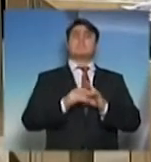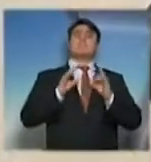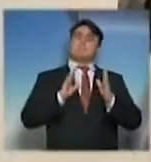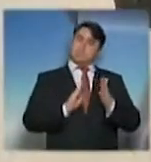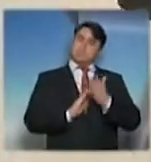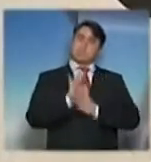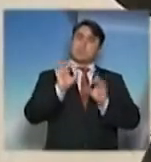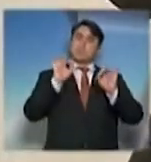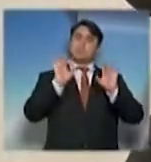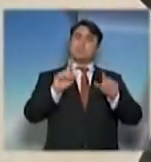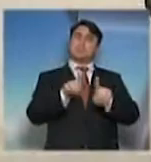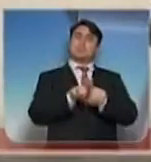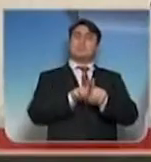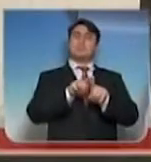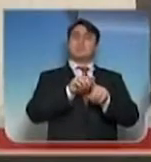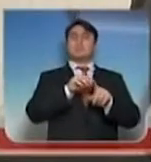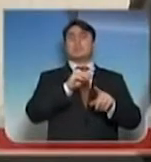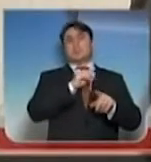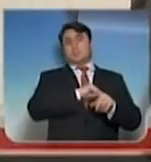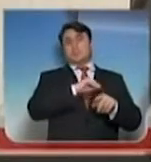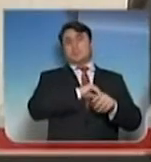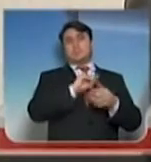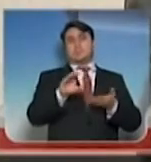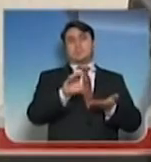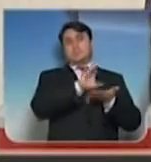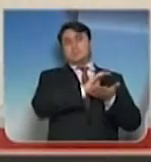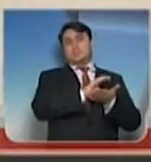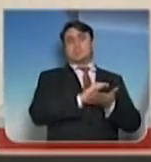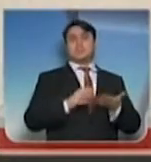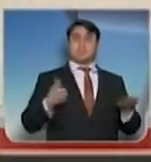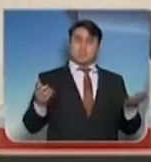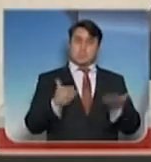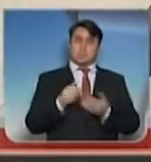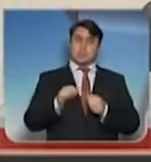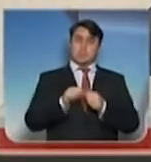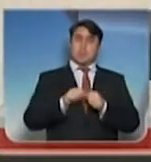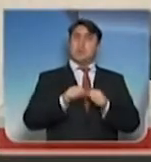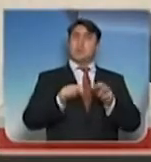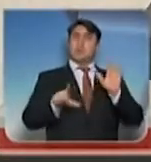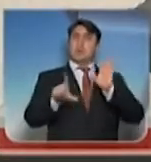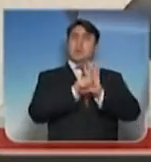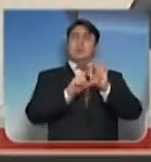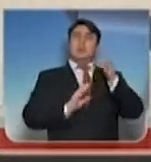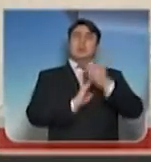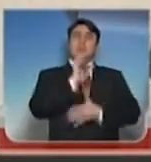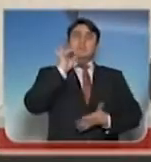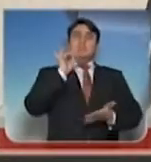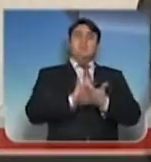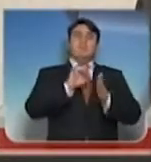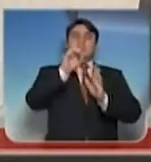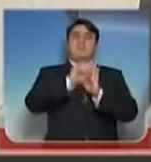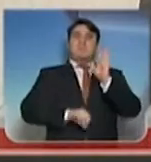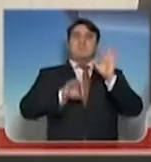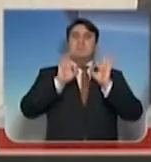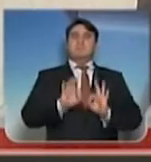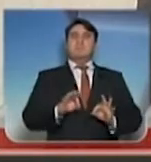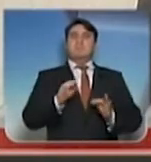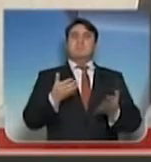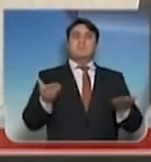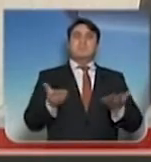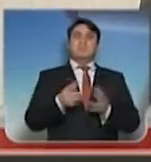ele já compra e inclusive já recebem uma gratificação nós estamos na verdade legalizando oficializando